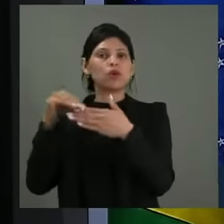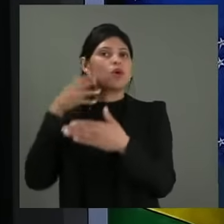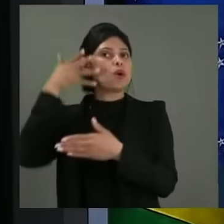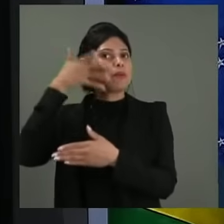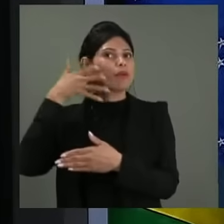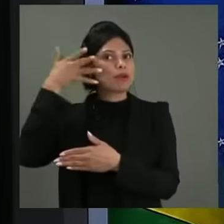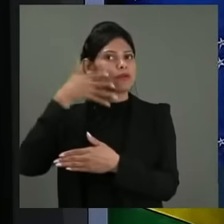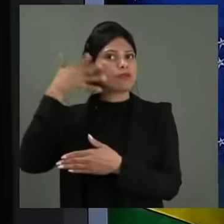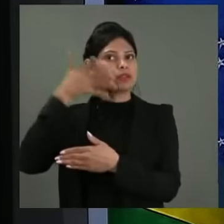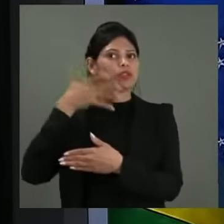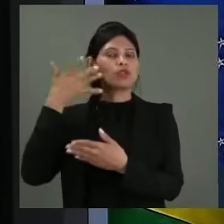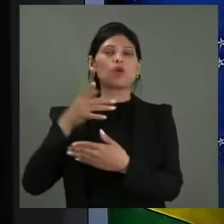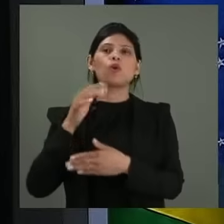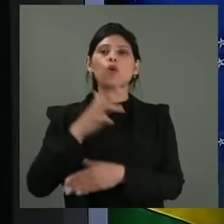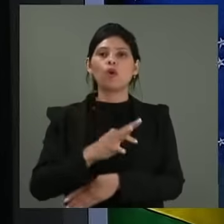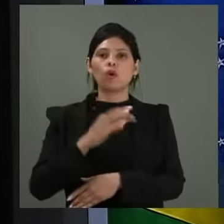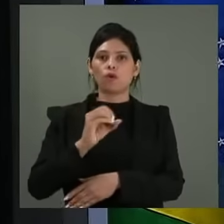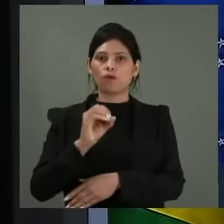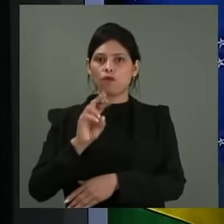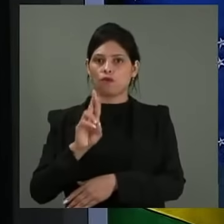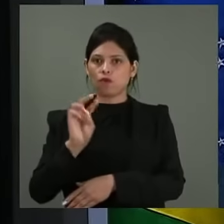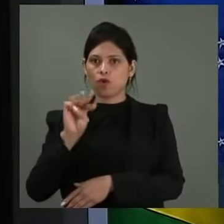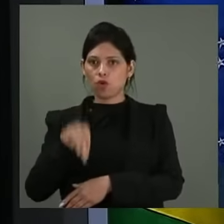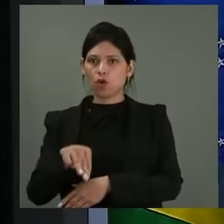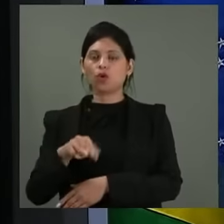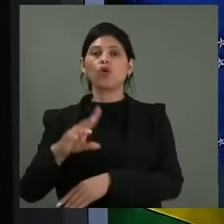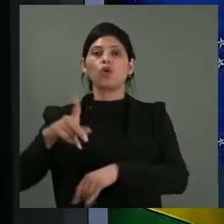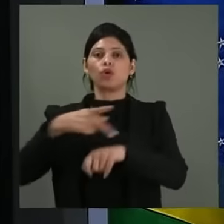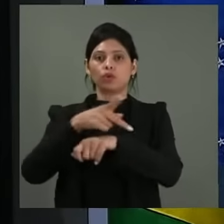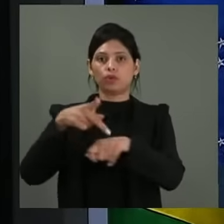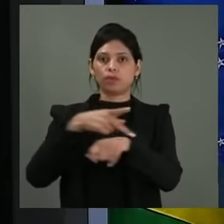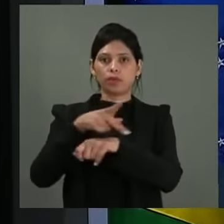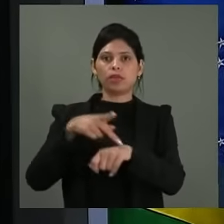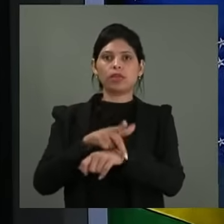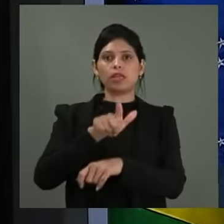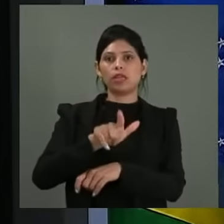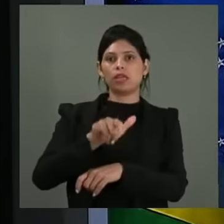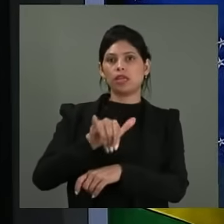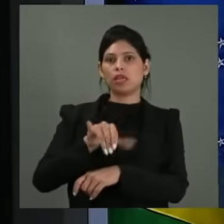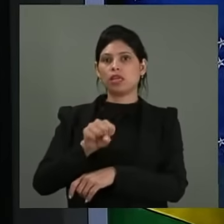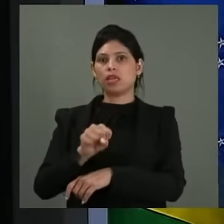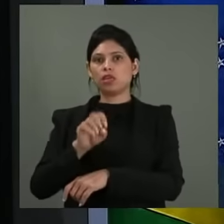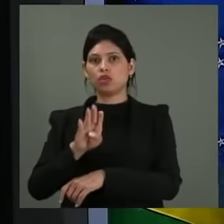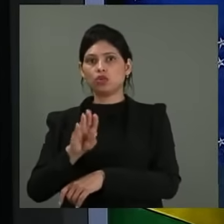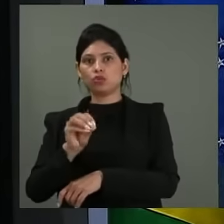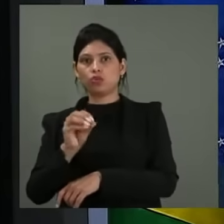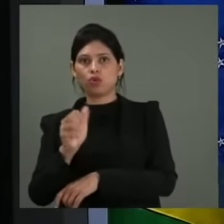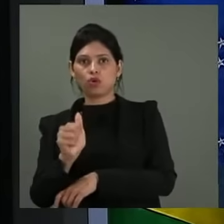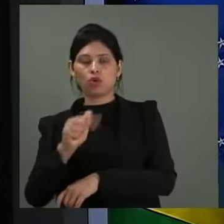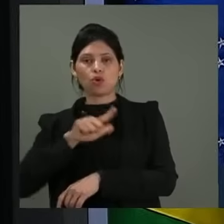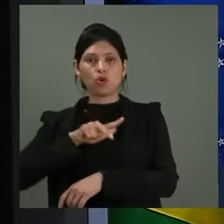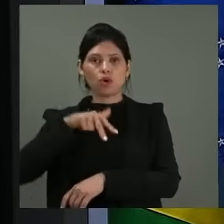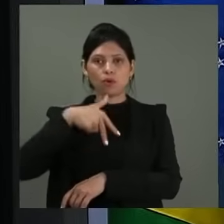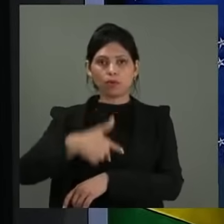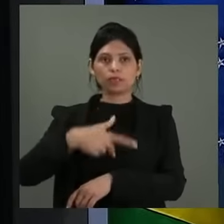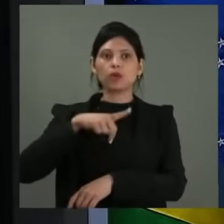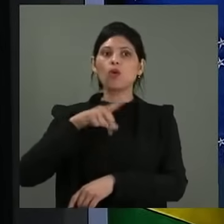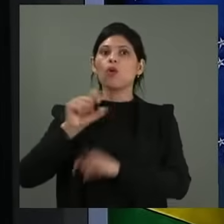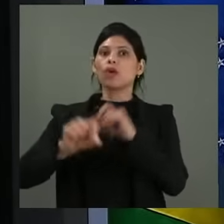Fórum Jurídico de Lisboa, em Portugal, a afirmar: o Brasil já vive um